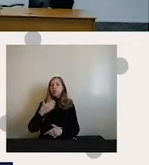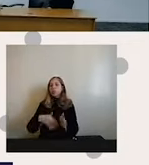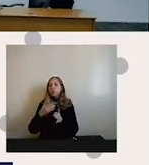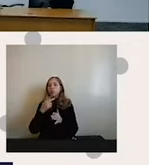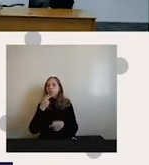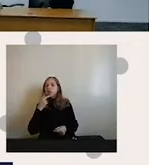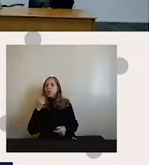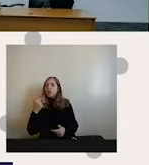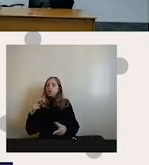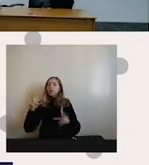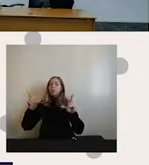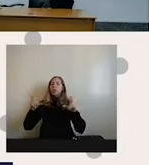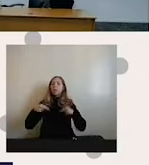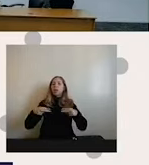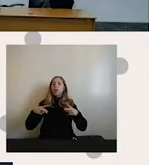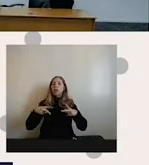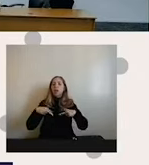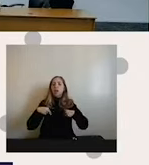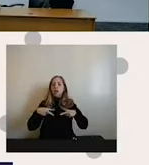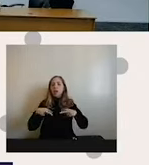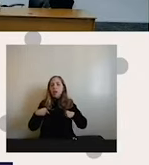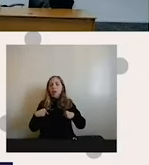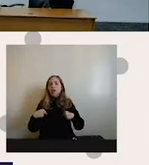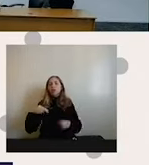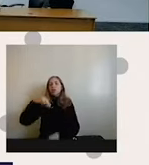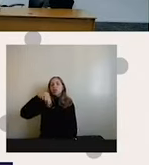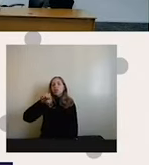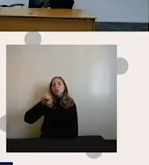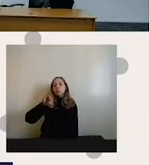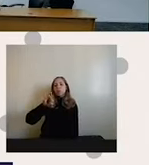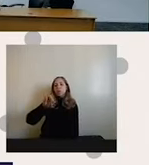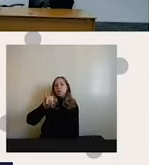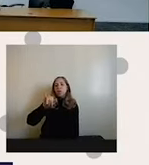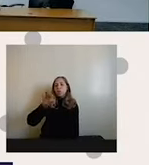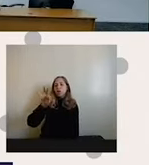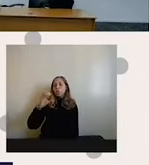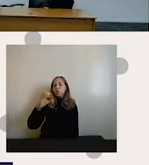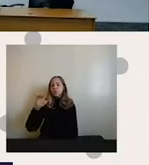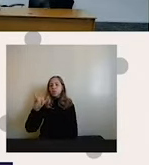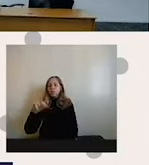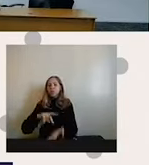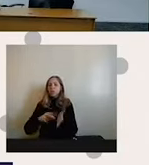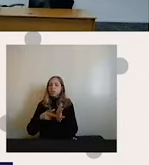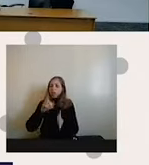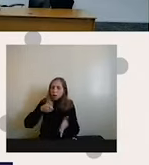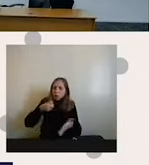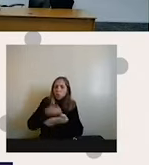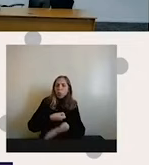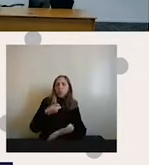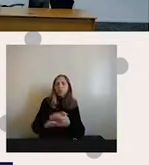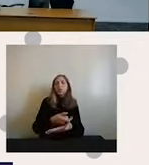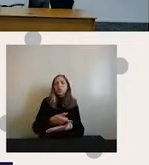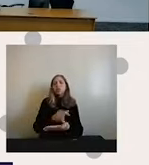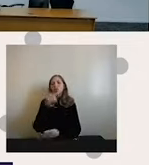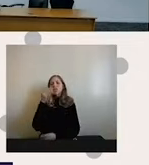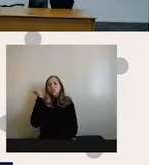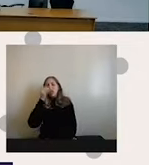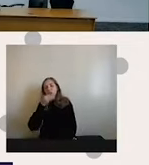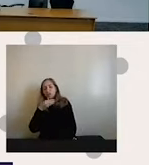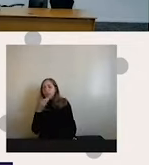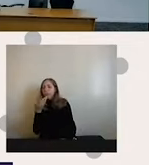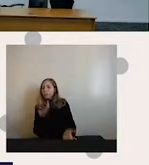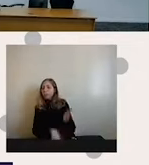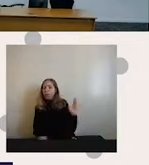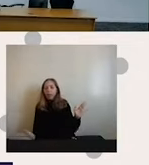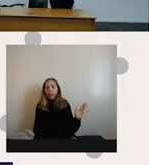meritocracia, vá, lute, faça, é fraqueza, é derrota. As pessoas vão negar isso e as pessoas vão negar a doença